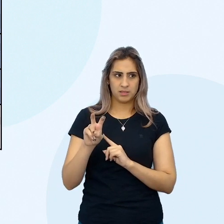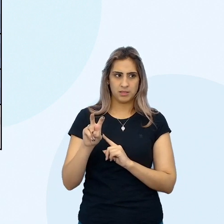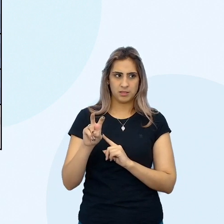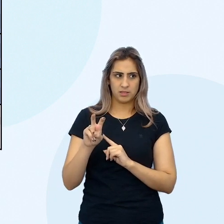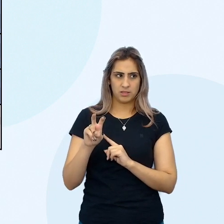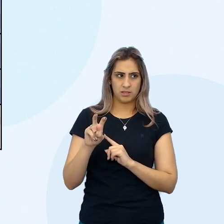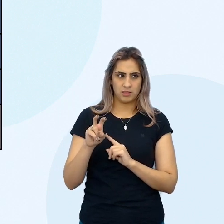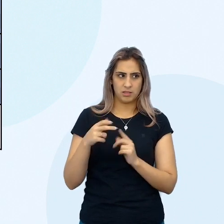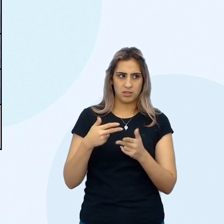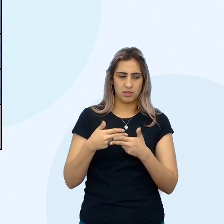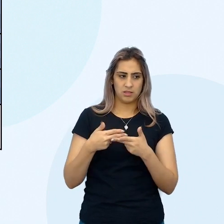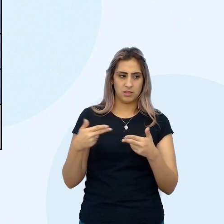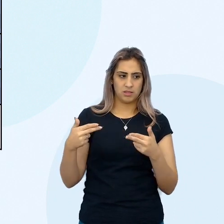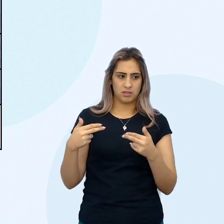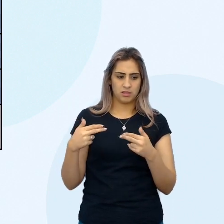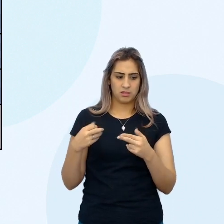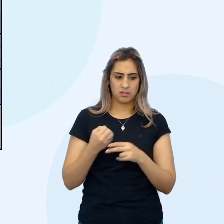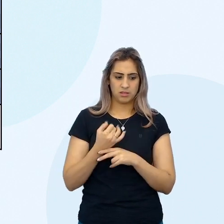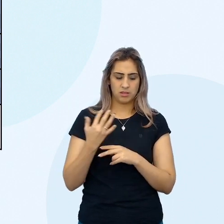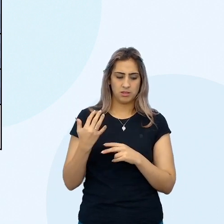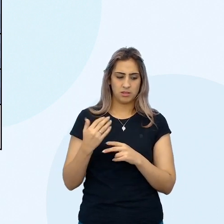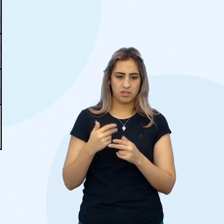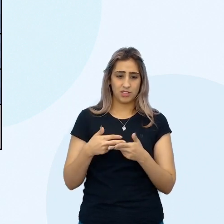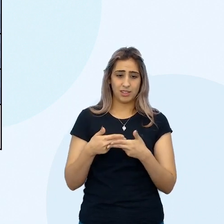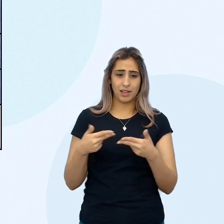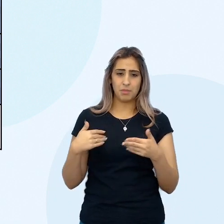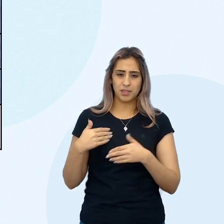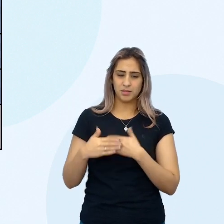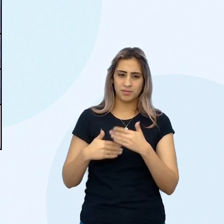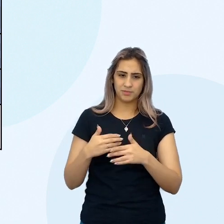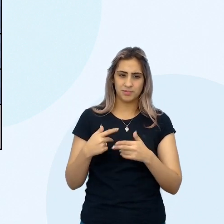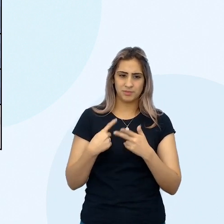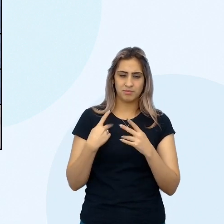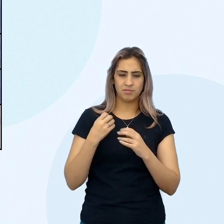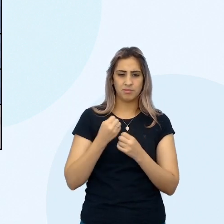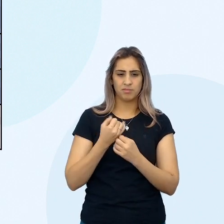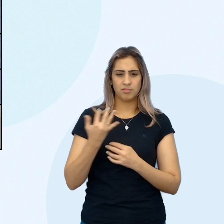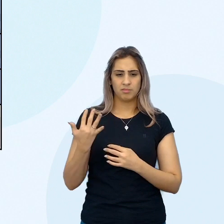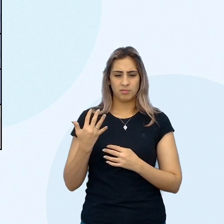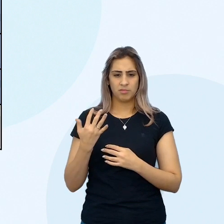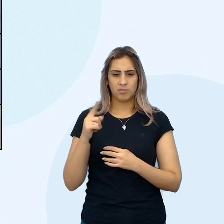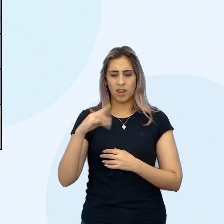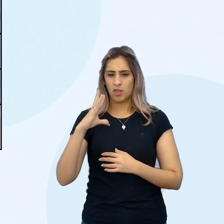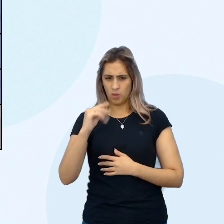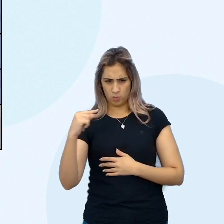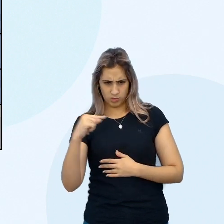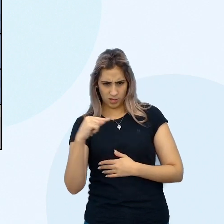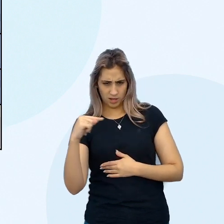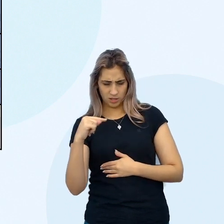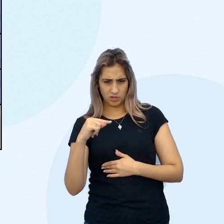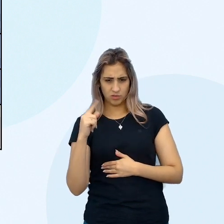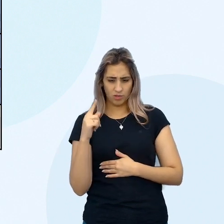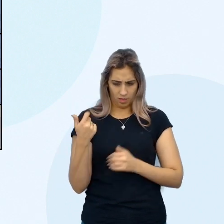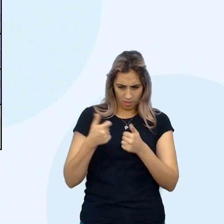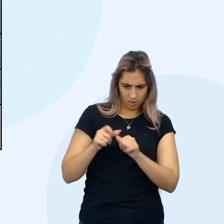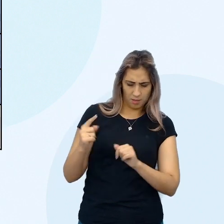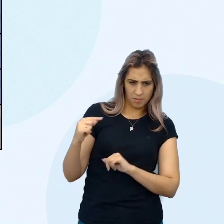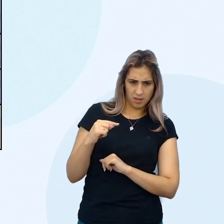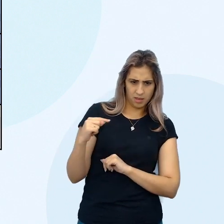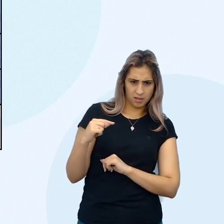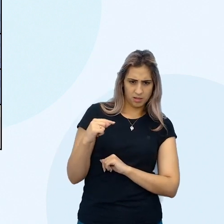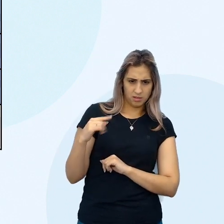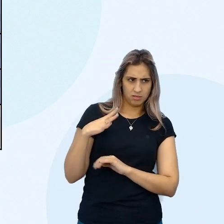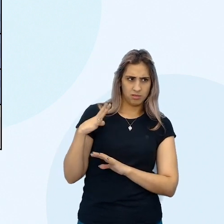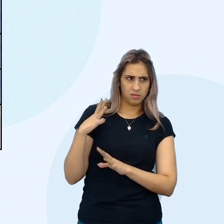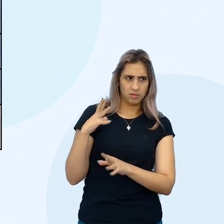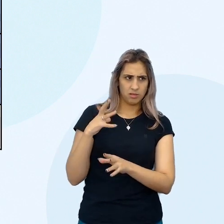deu 15. Deu 15 aí também? 15, correto. Tá bom. Agora a gente vai somar os negativos. Osmar, como todos são negativos, eu já sei que vai dar menos. Sim. E aí eu vou somar